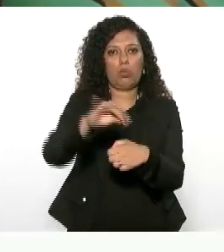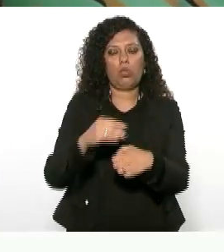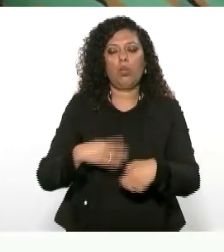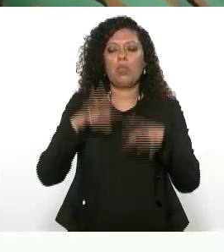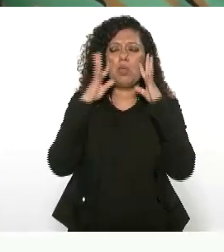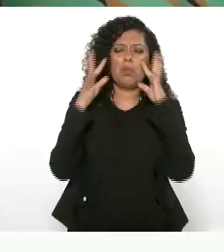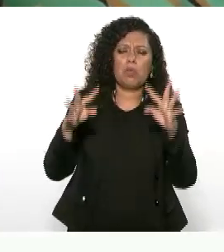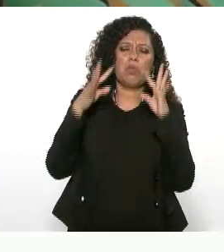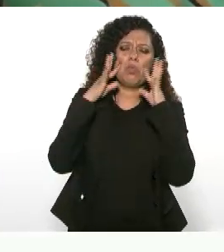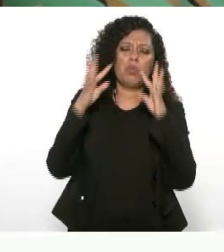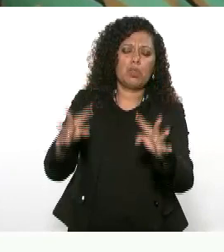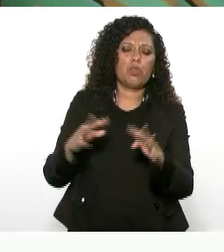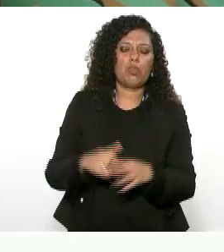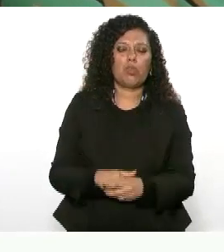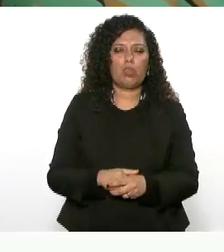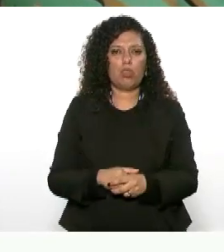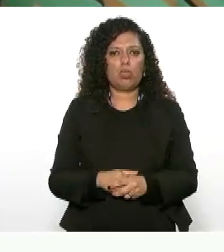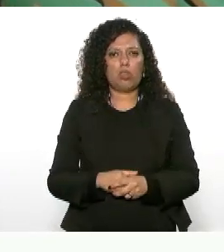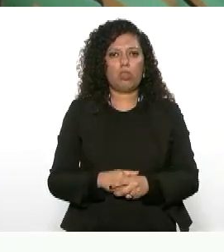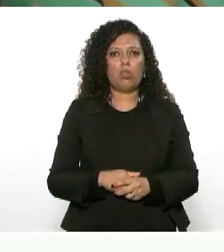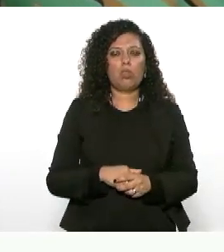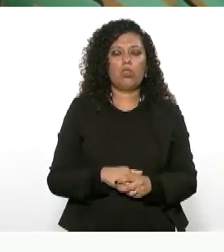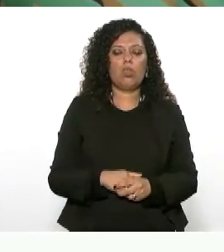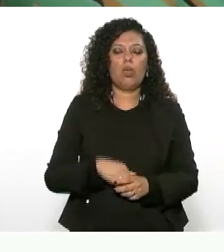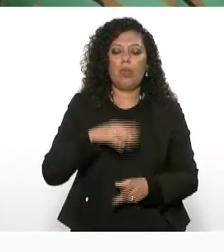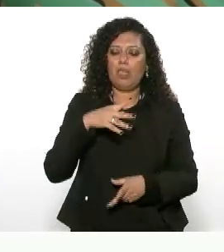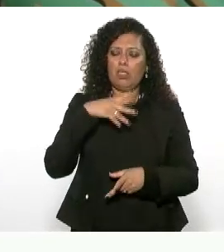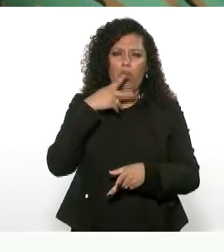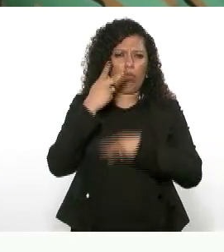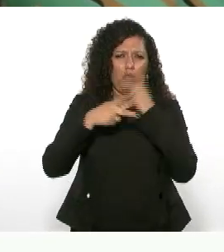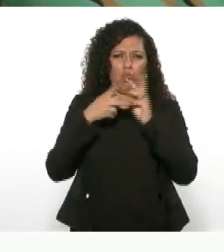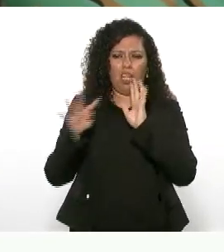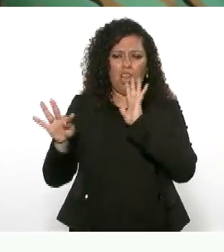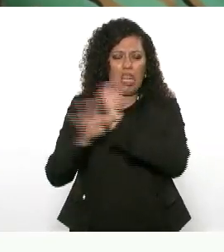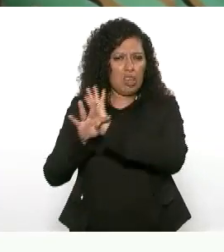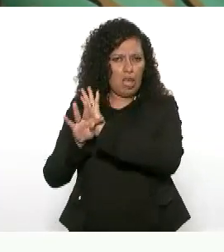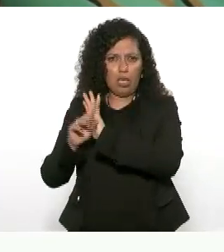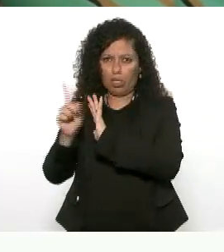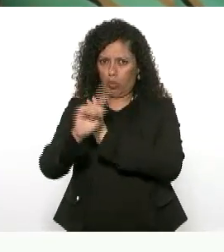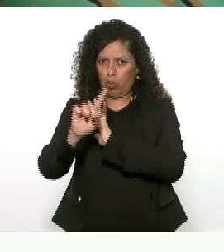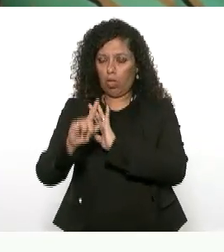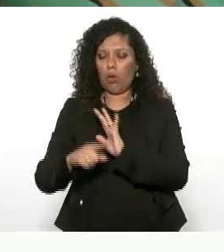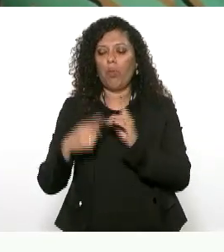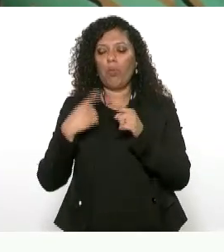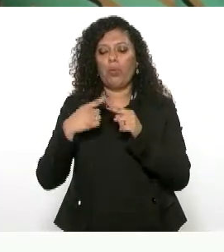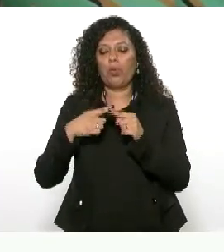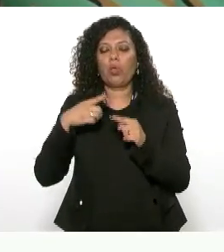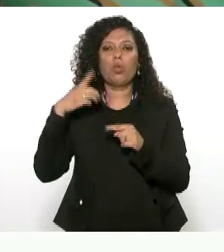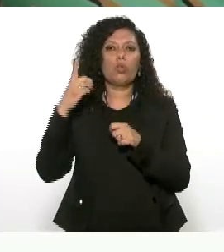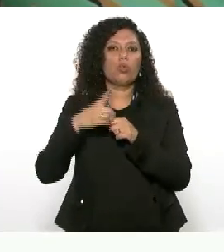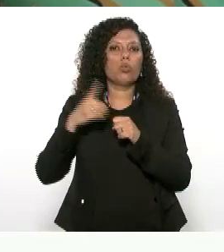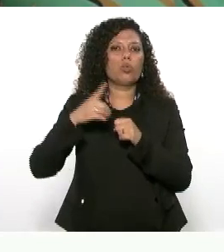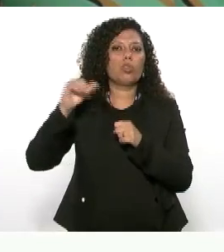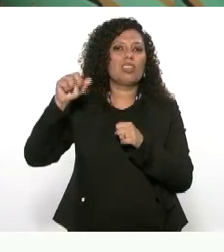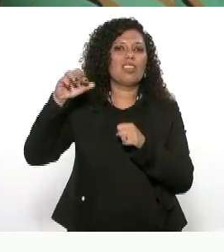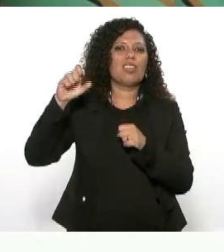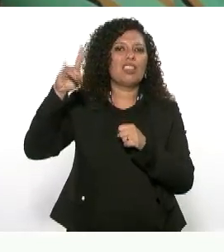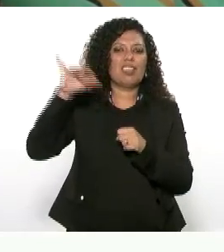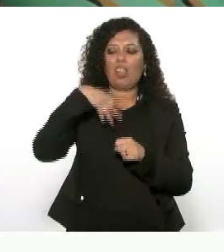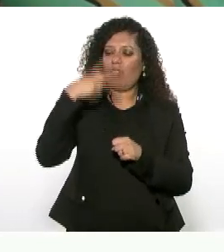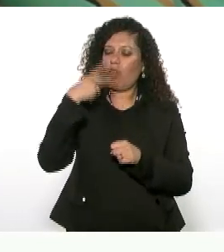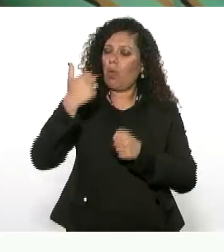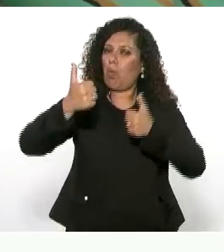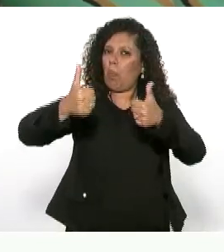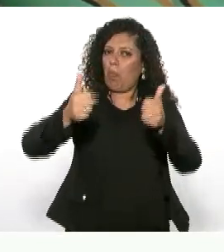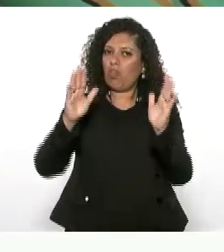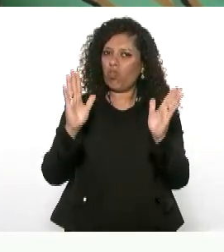deputada, deixando um pouquinho as questões técnicas, que, aliás, foram muito bem abordadas pela doutora Andréia Min, nossa parceira de